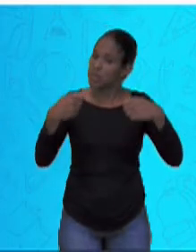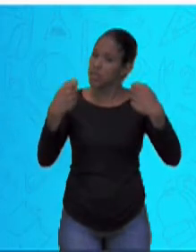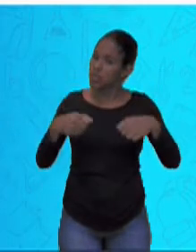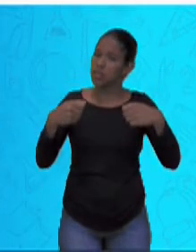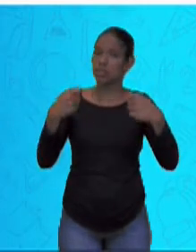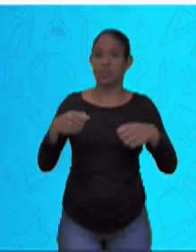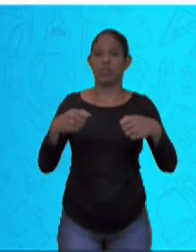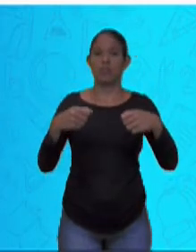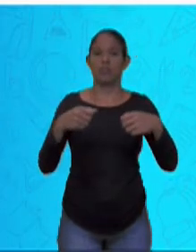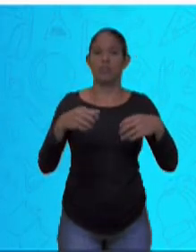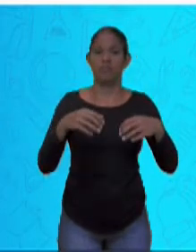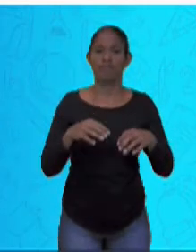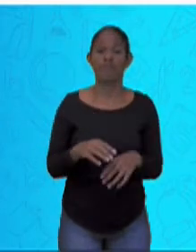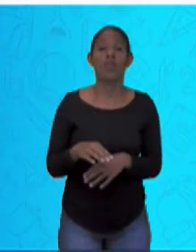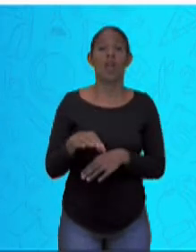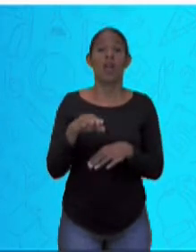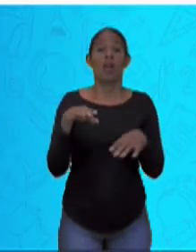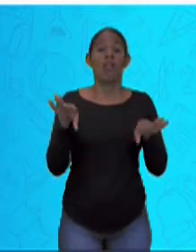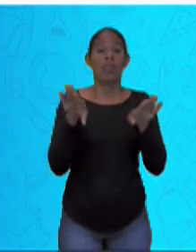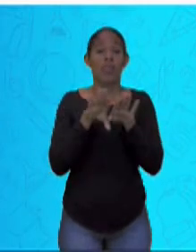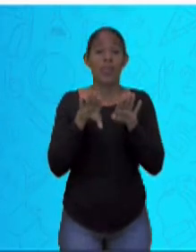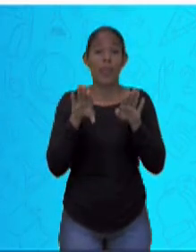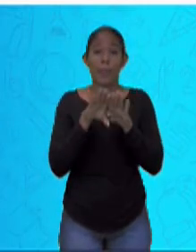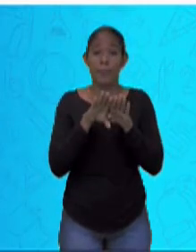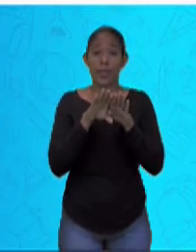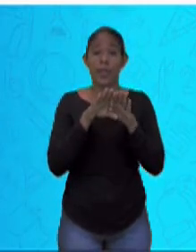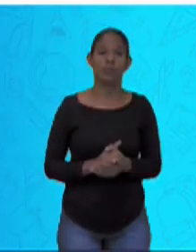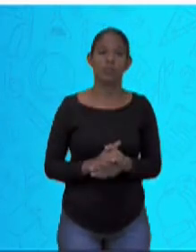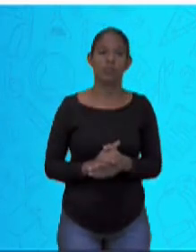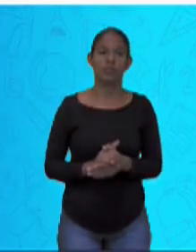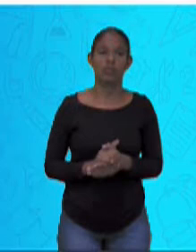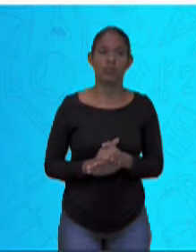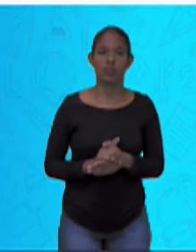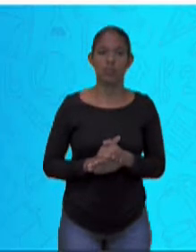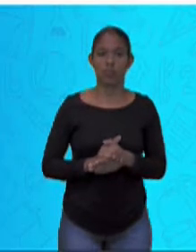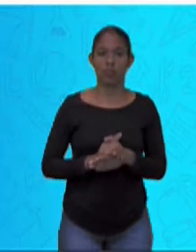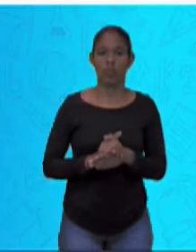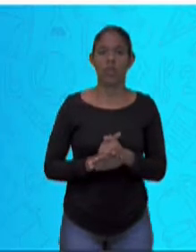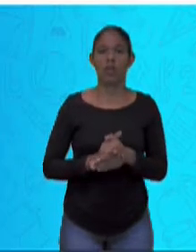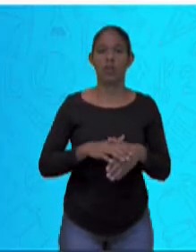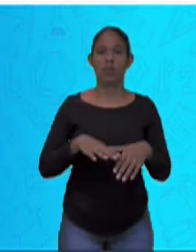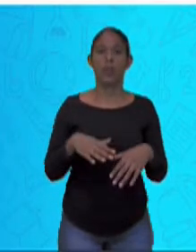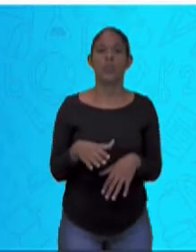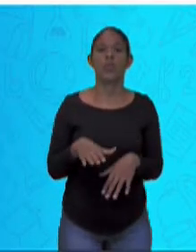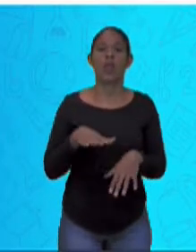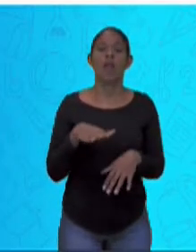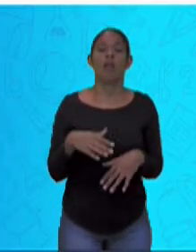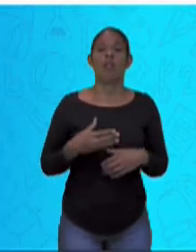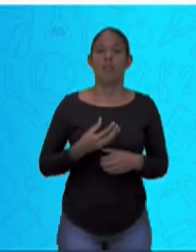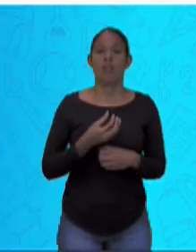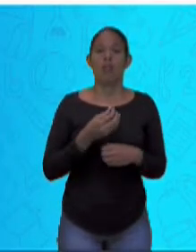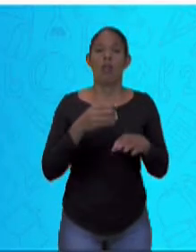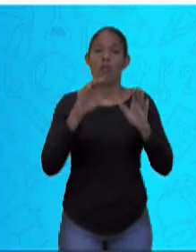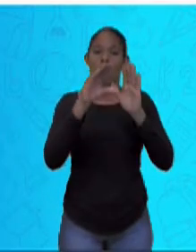todos os versos com 10 sílabas poéticas, os chamados